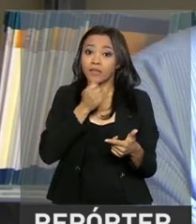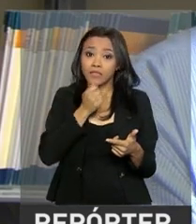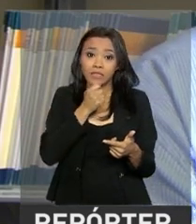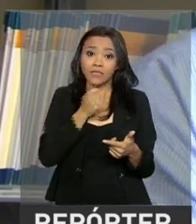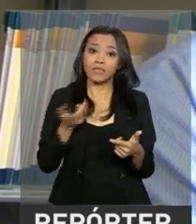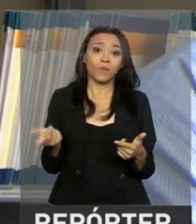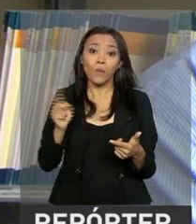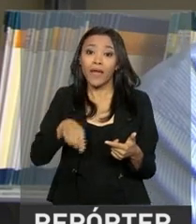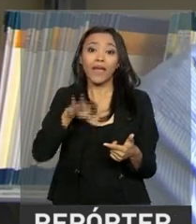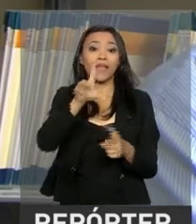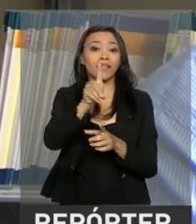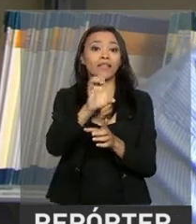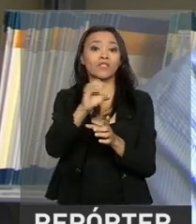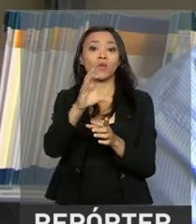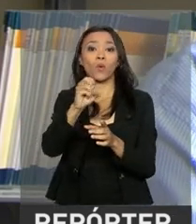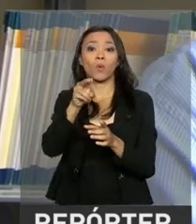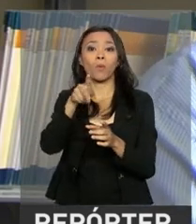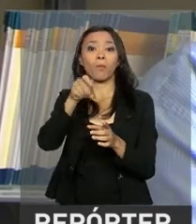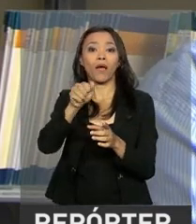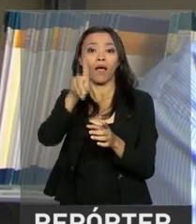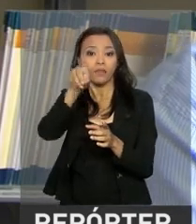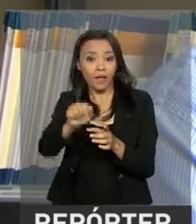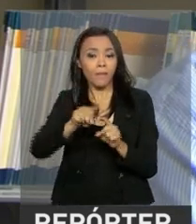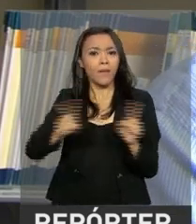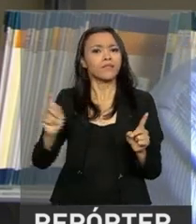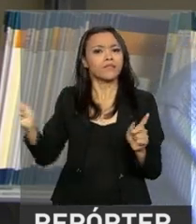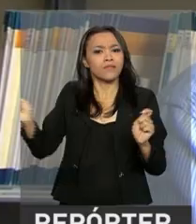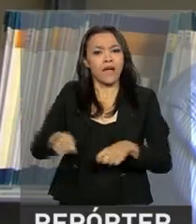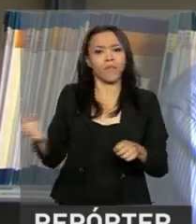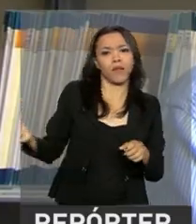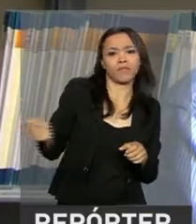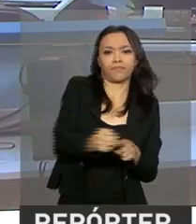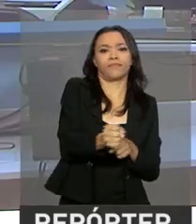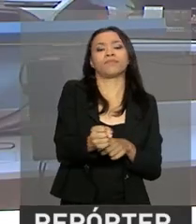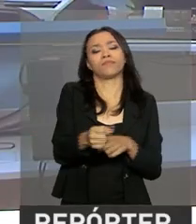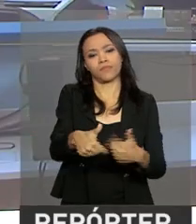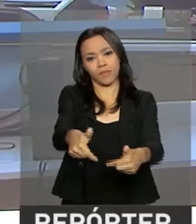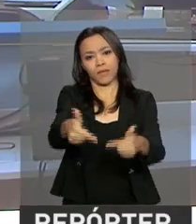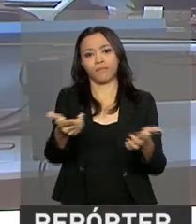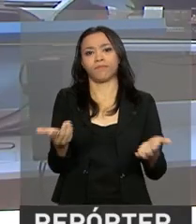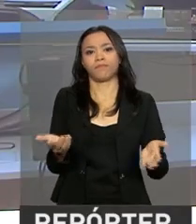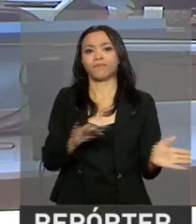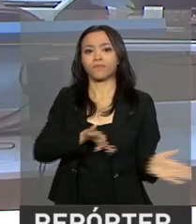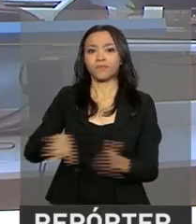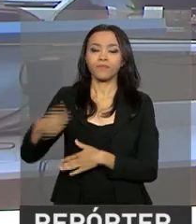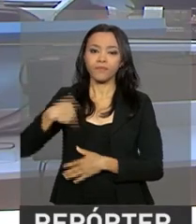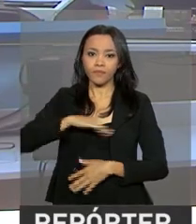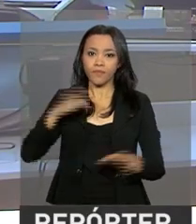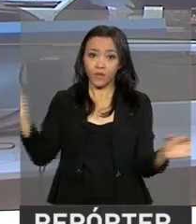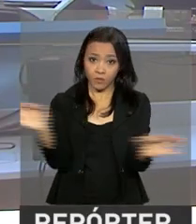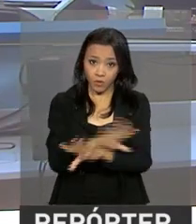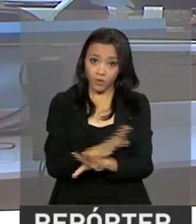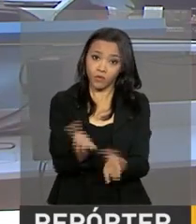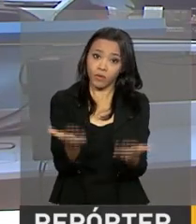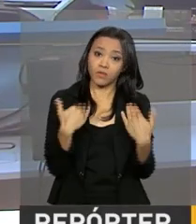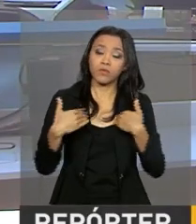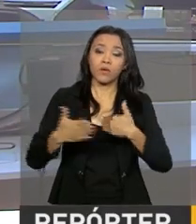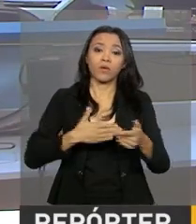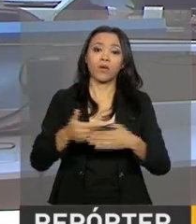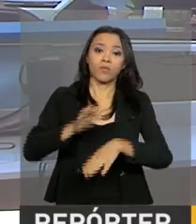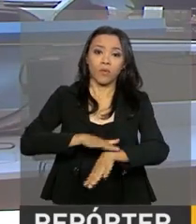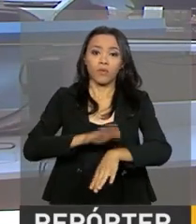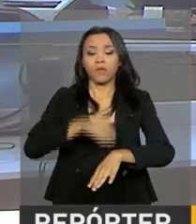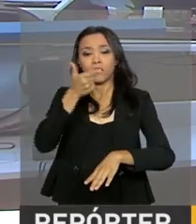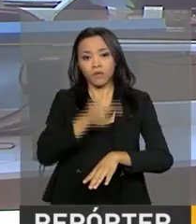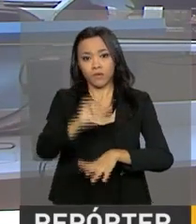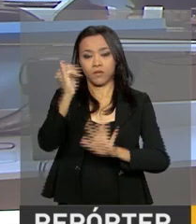como desocupadas mas tem um potencial para est nesse mercado e nós ficamos por aqui voltamos a qualquer momento